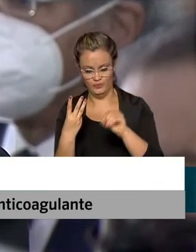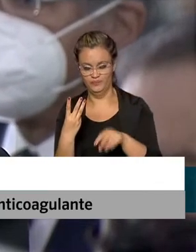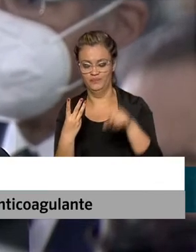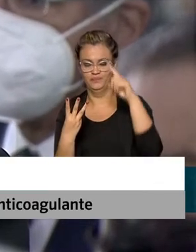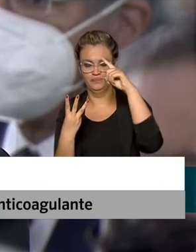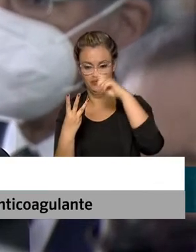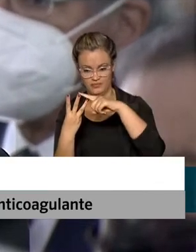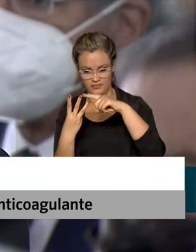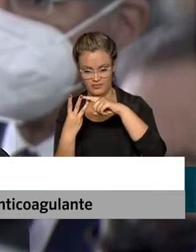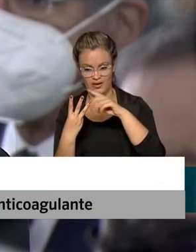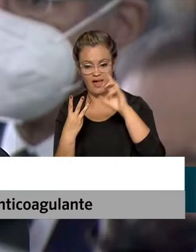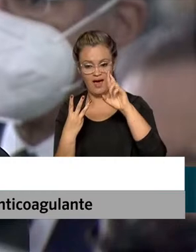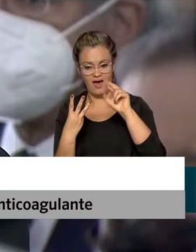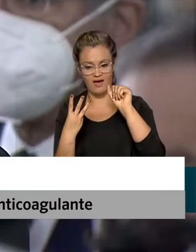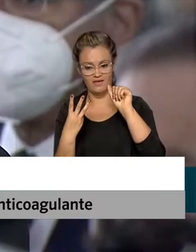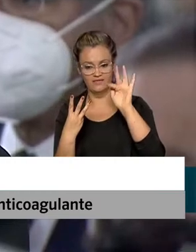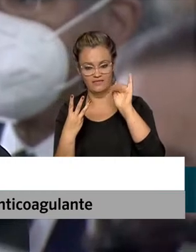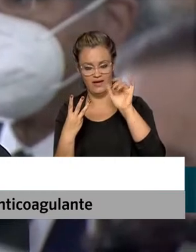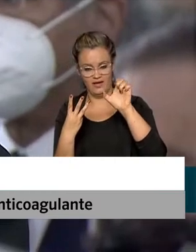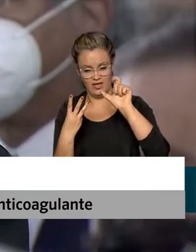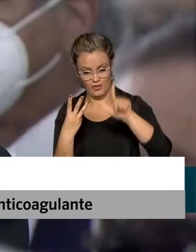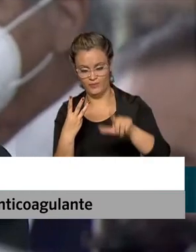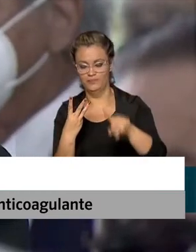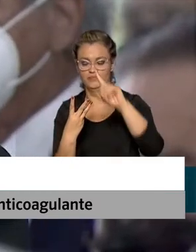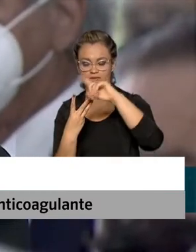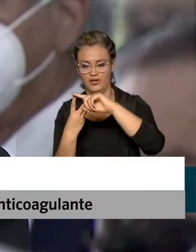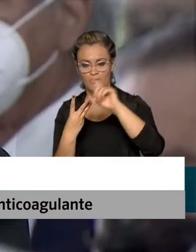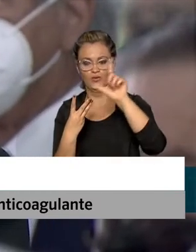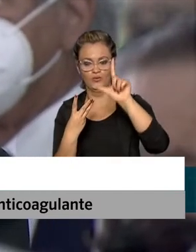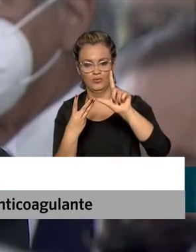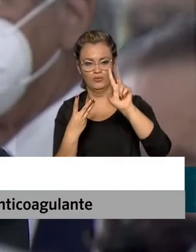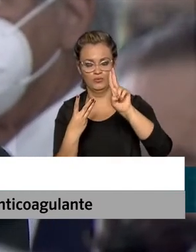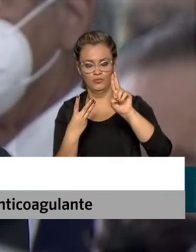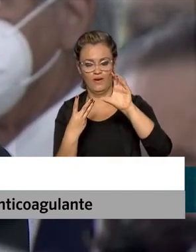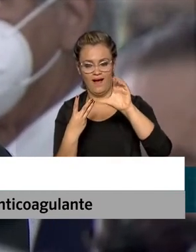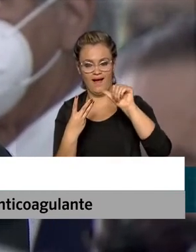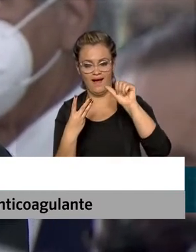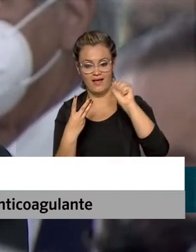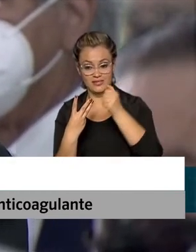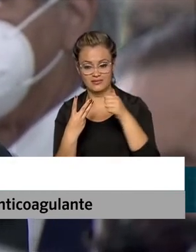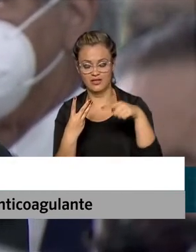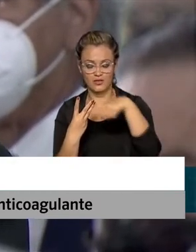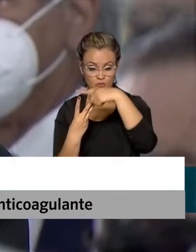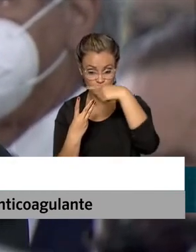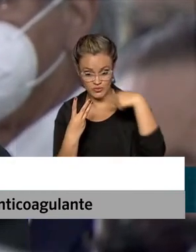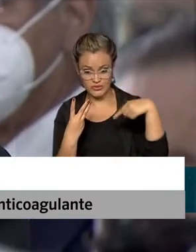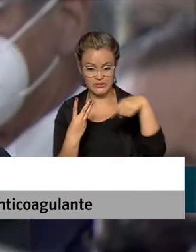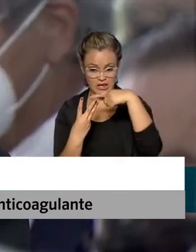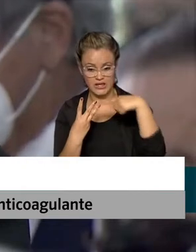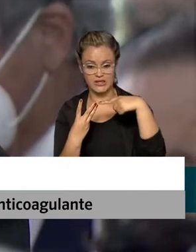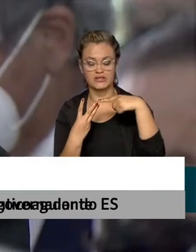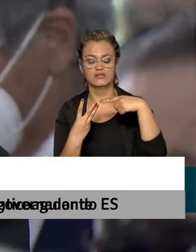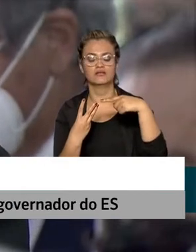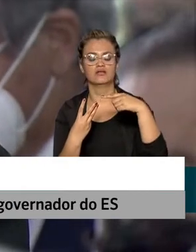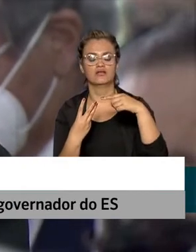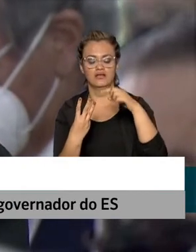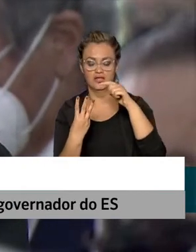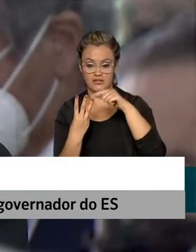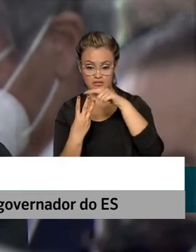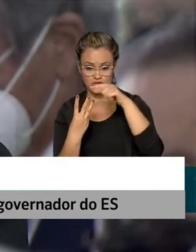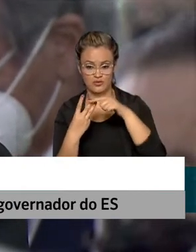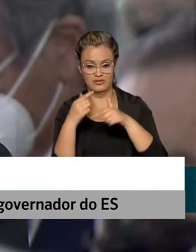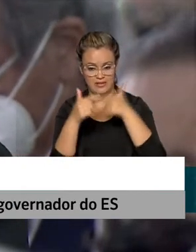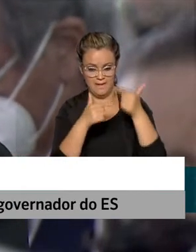major de infantaria Rafael Oliveira e Lucas, o engenheiro do sistema formado pelo Instituto